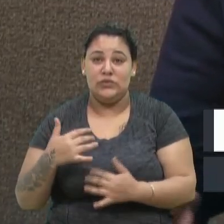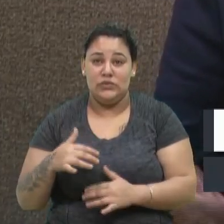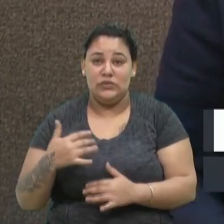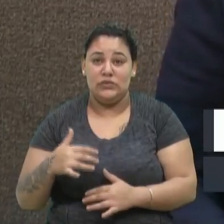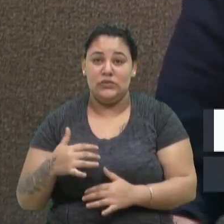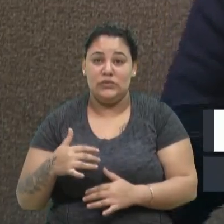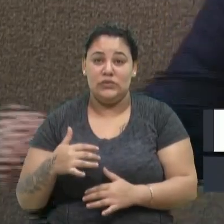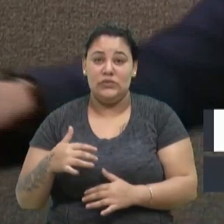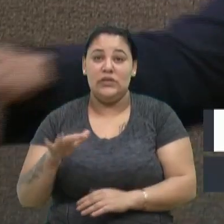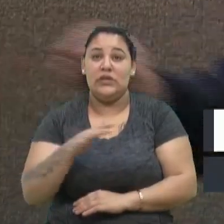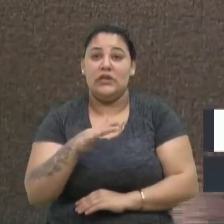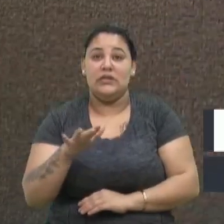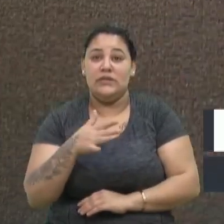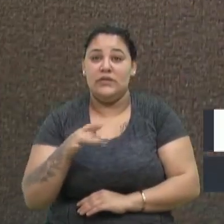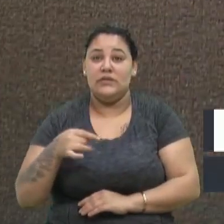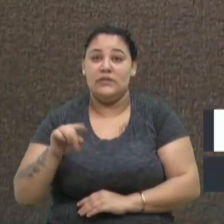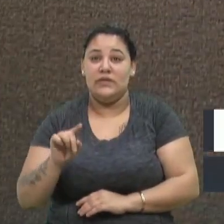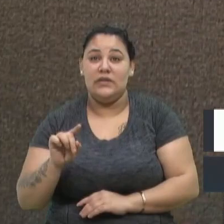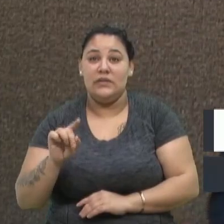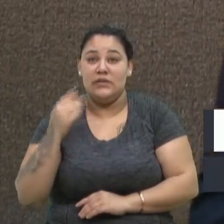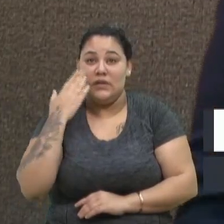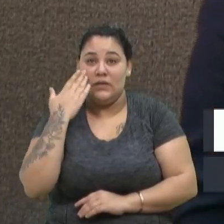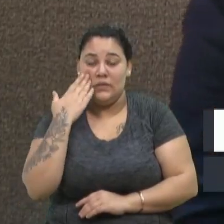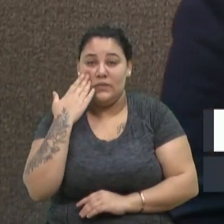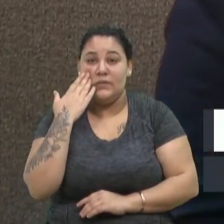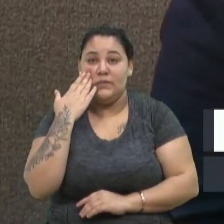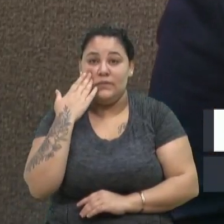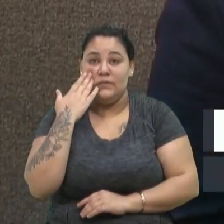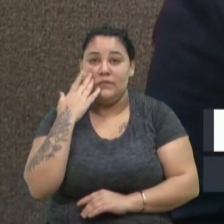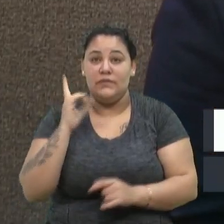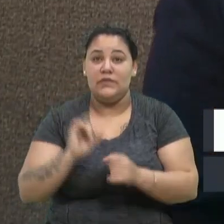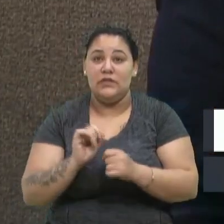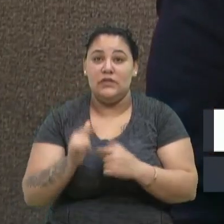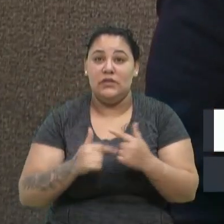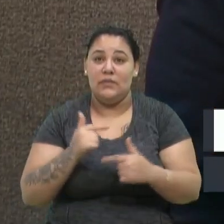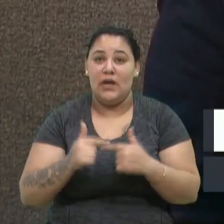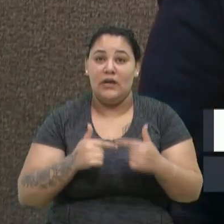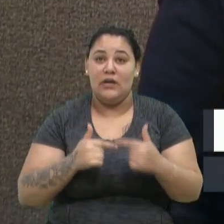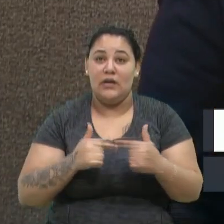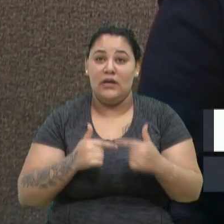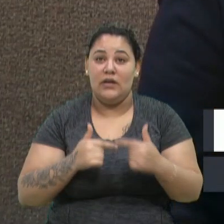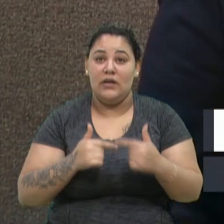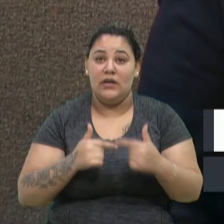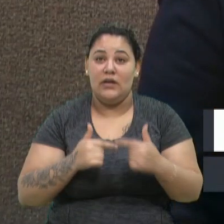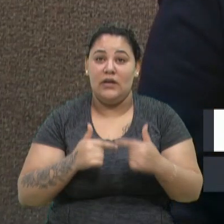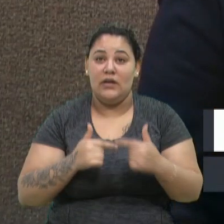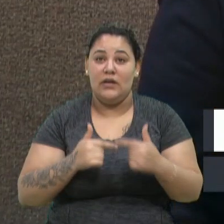que às vezes vai ali na ponta no servidor que está fazendo o seu trabalho. Se fosse